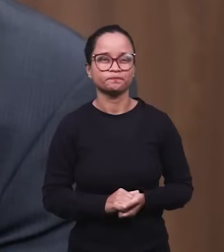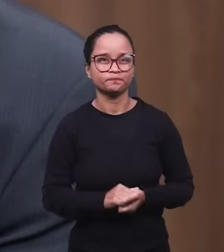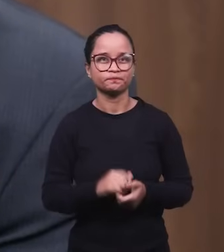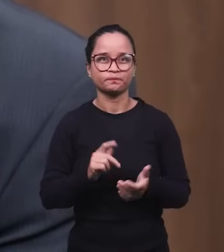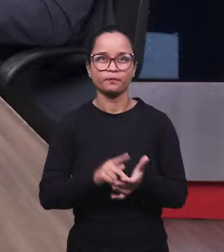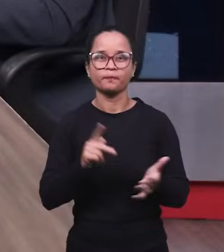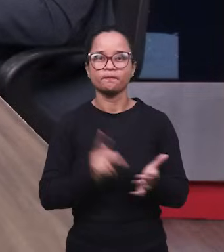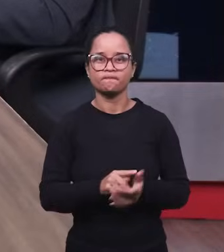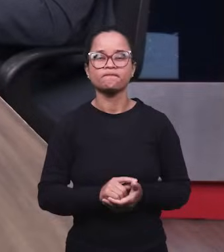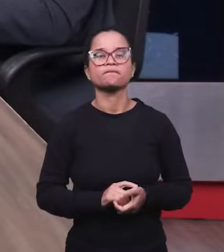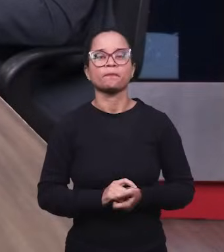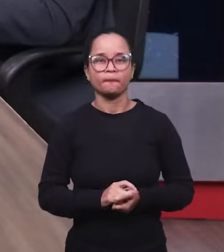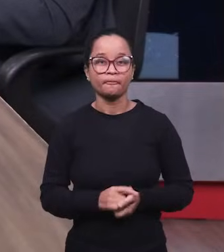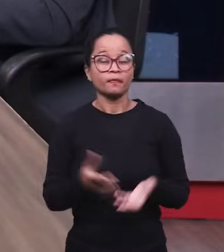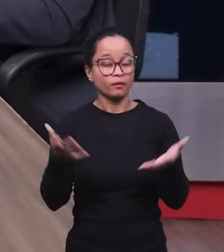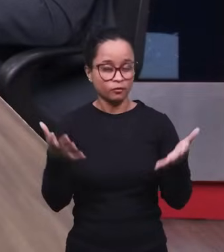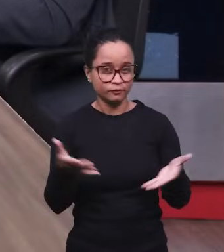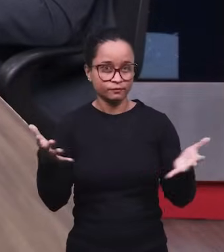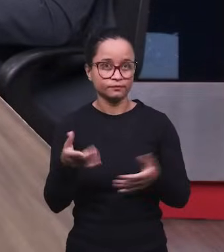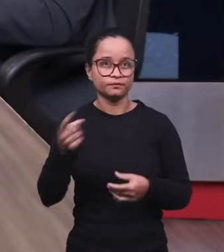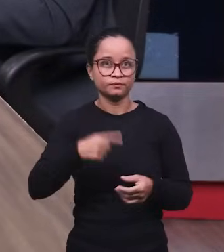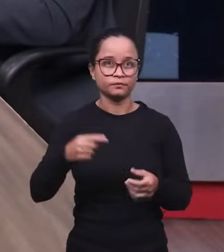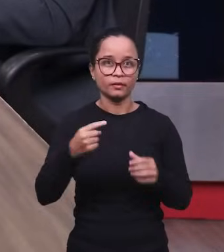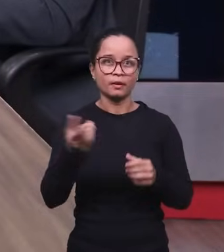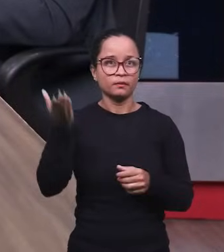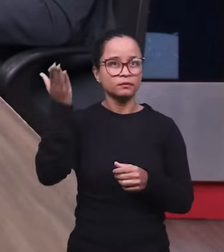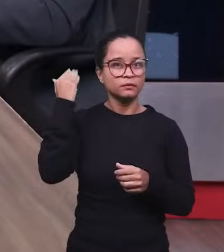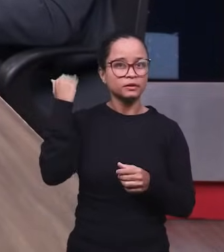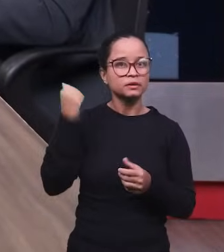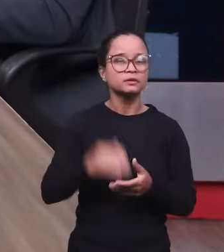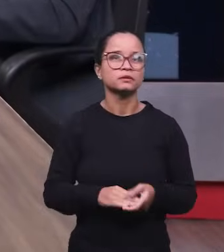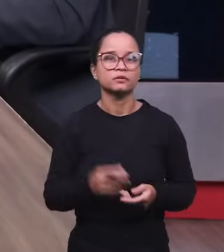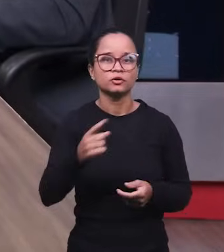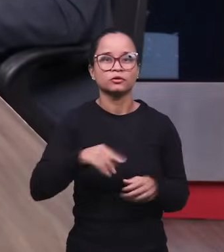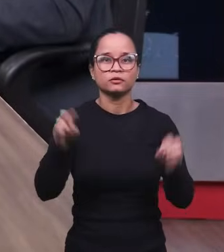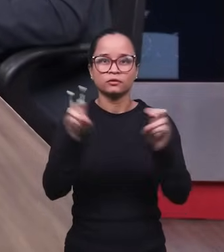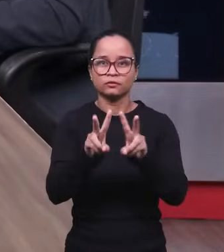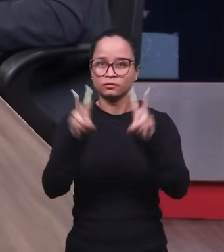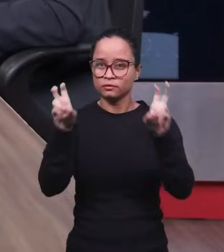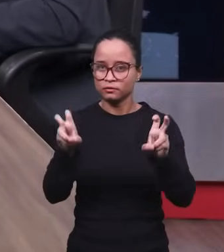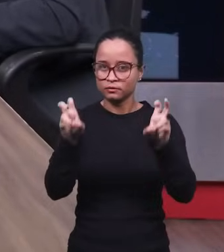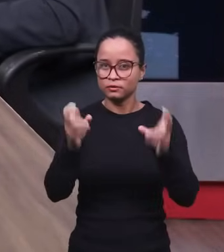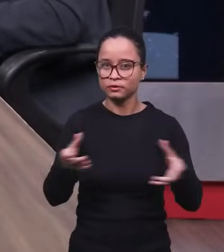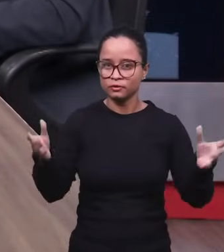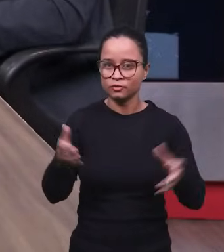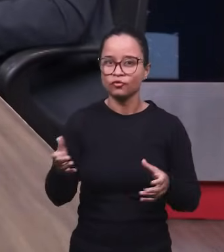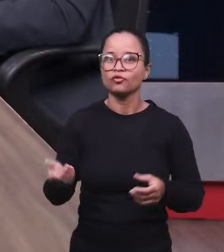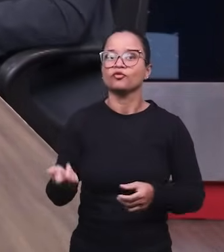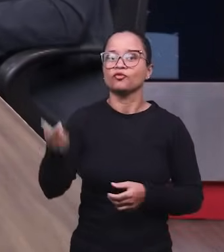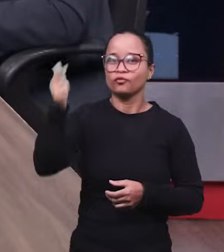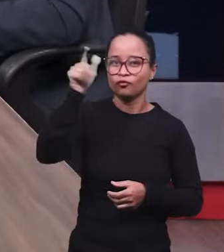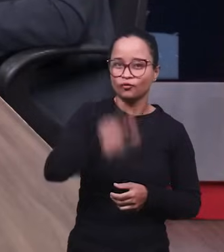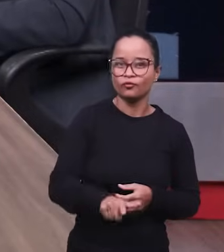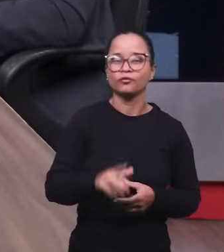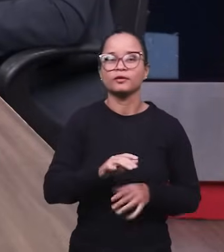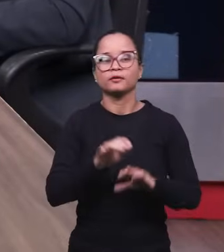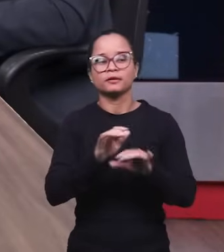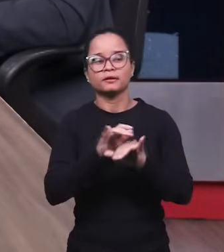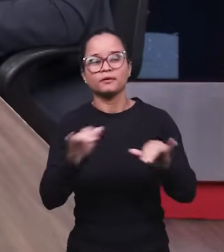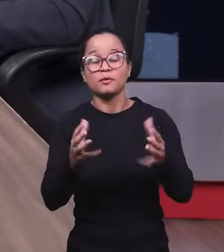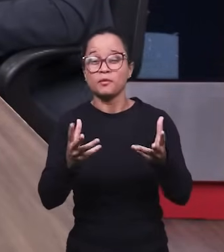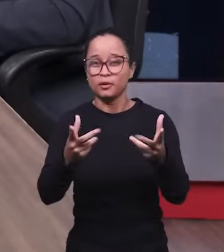Verdade. Né, e hoje o episódio passado, por exemplo, nós falamos sobre esse assunto, nos deu um retorno